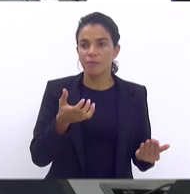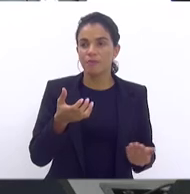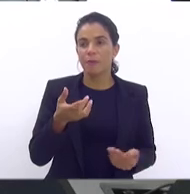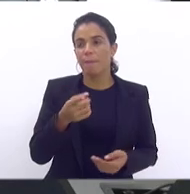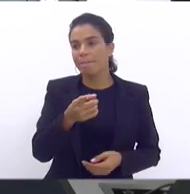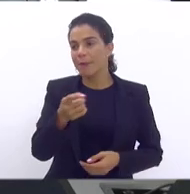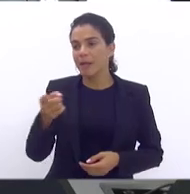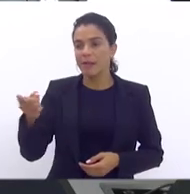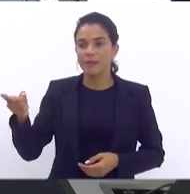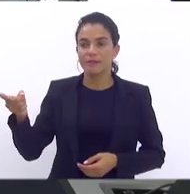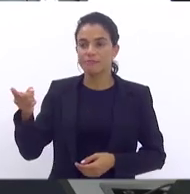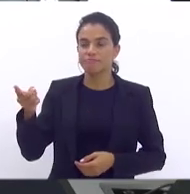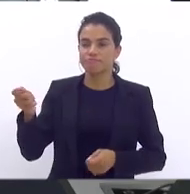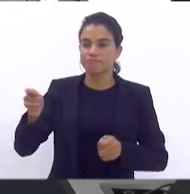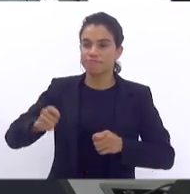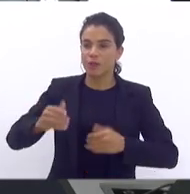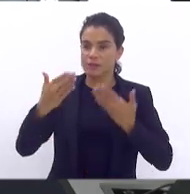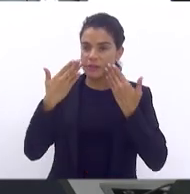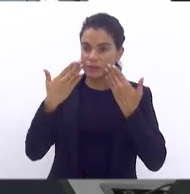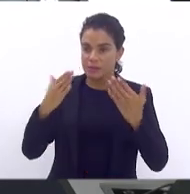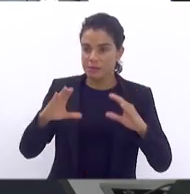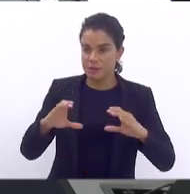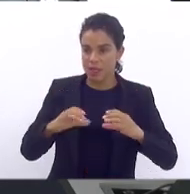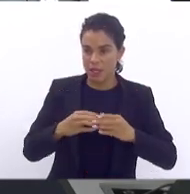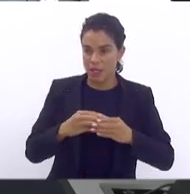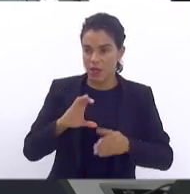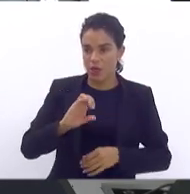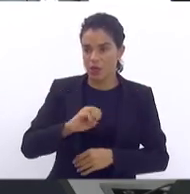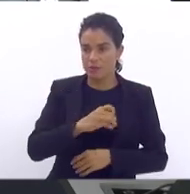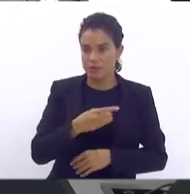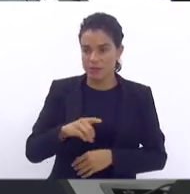para eles se apresentarem aqui a essa comissão.